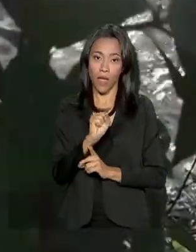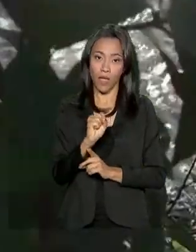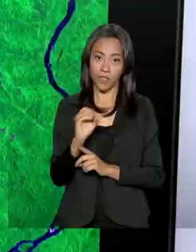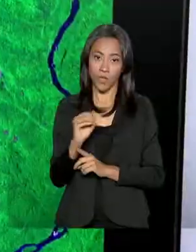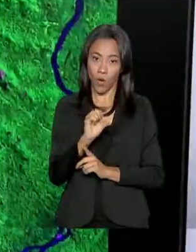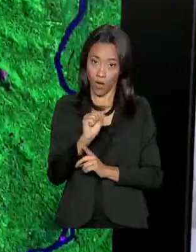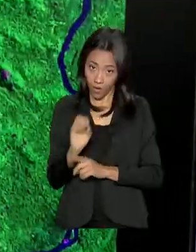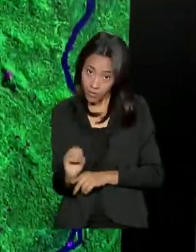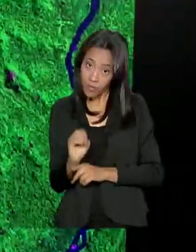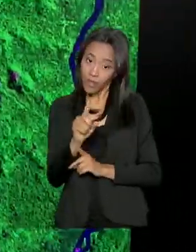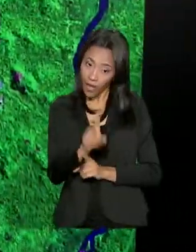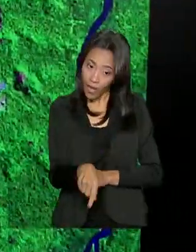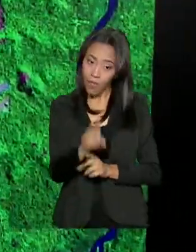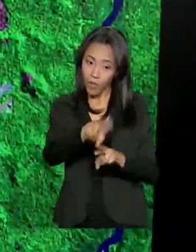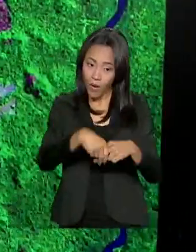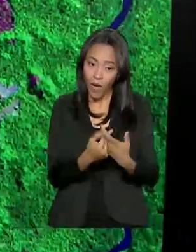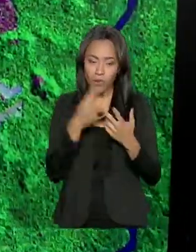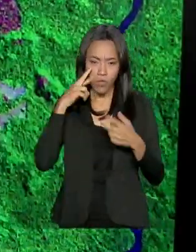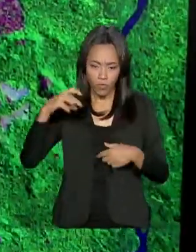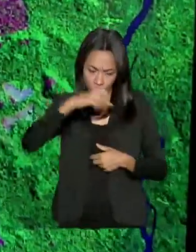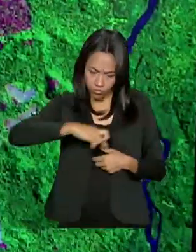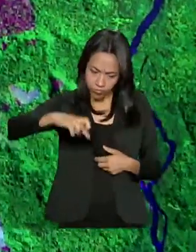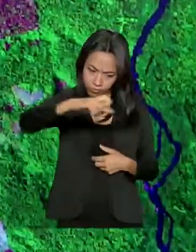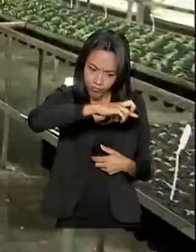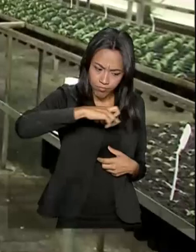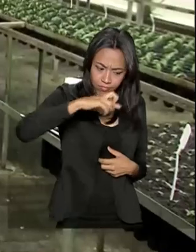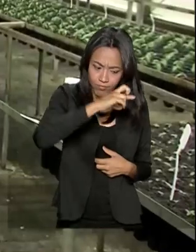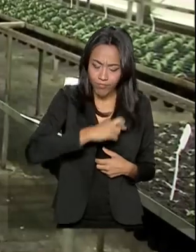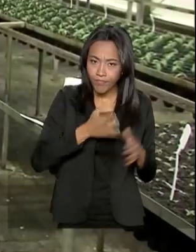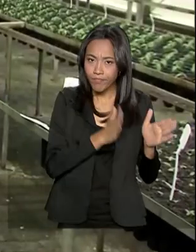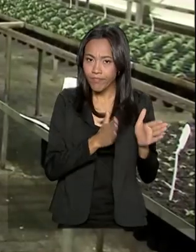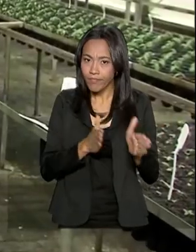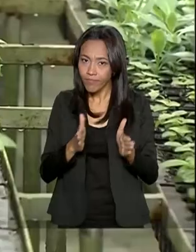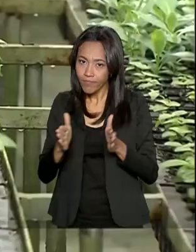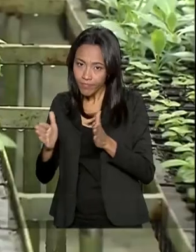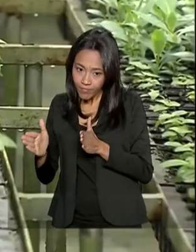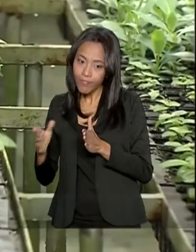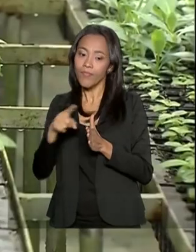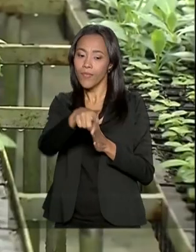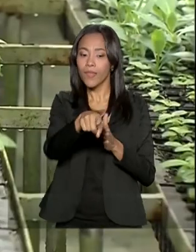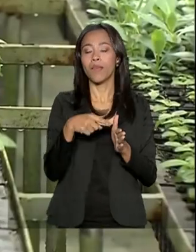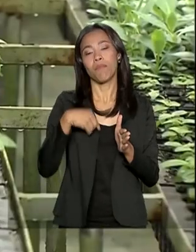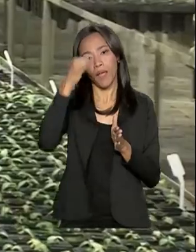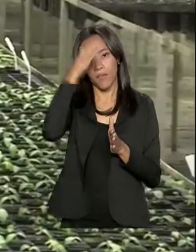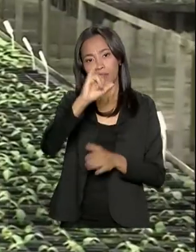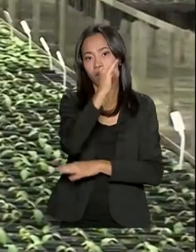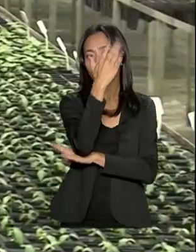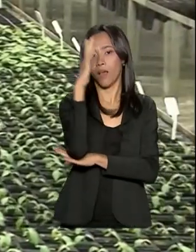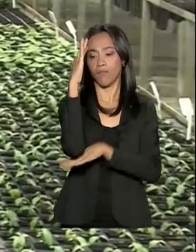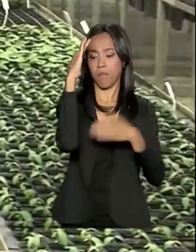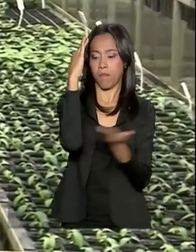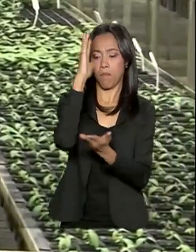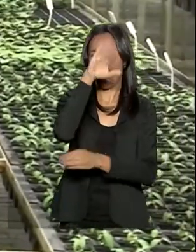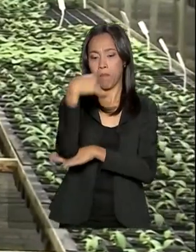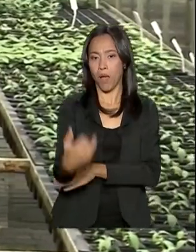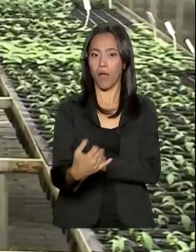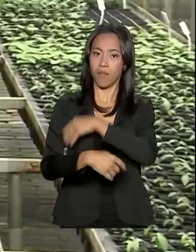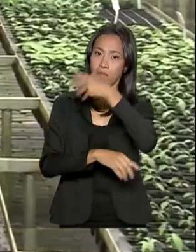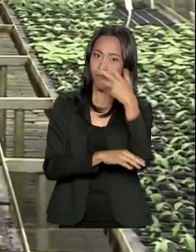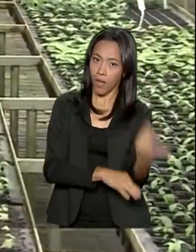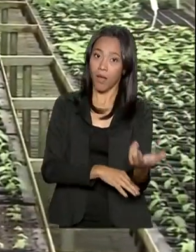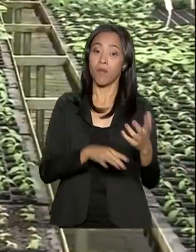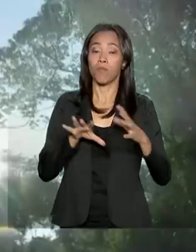tem relação com ações de monitoramento sistemático e combate ao desmatamento empenhados nos últimos anos por